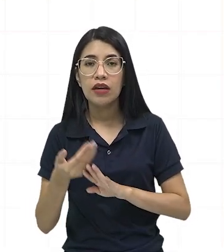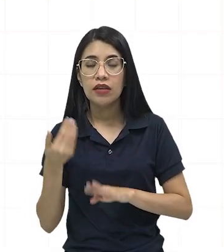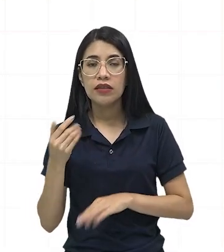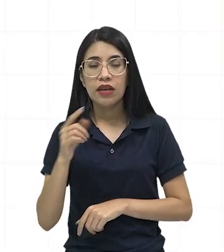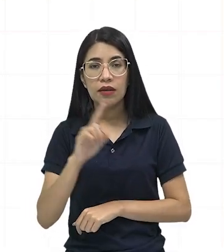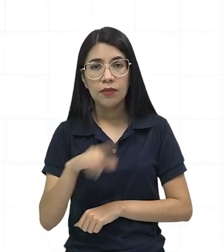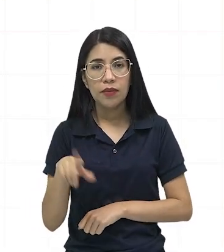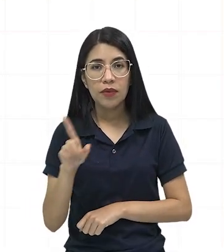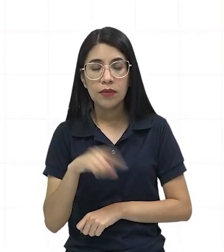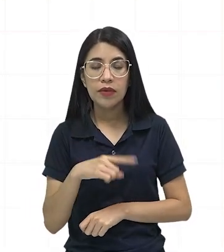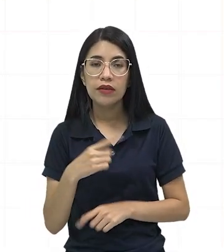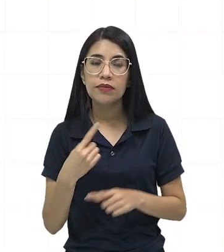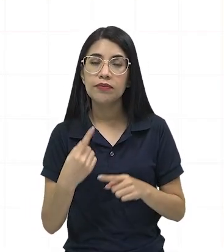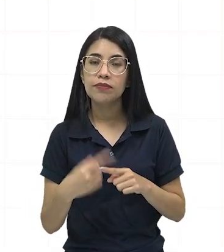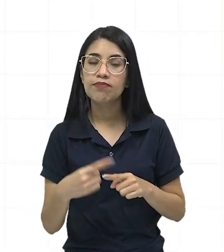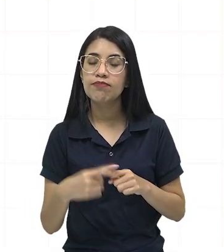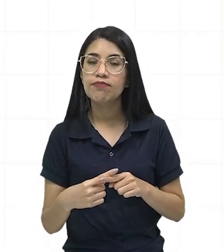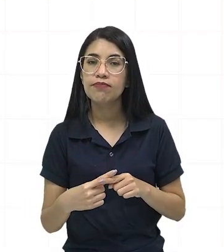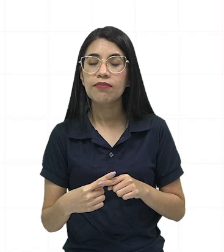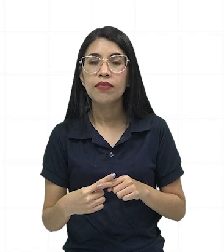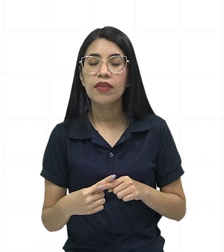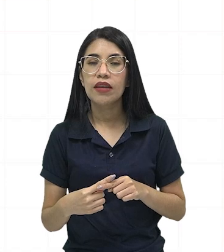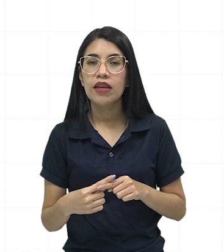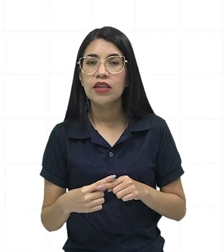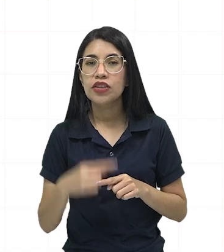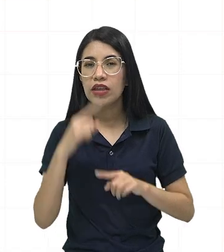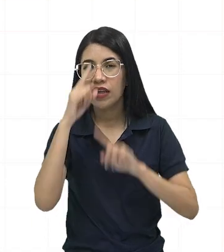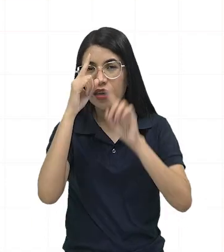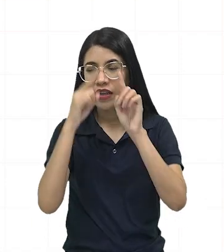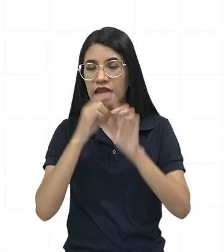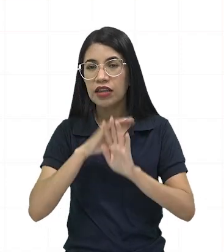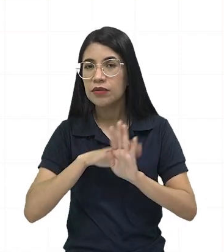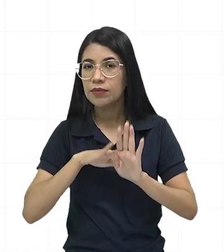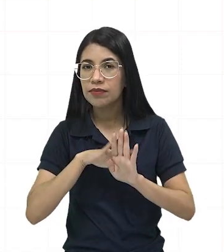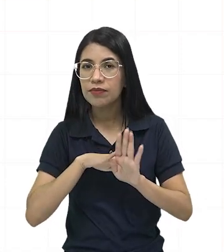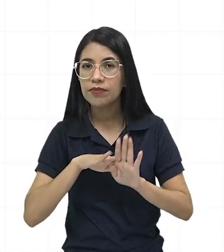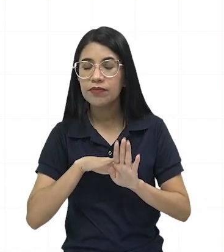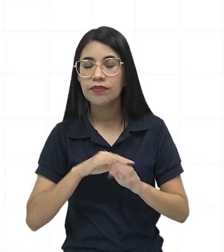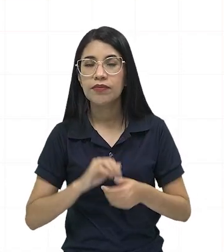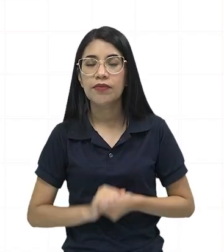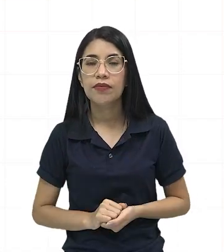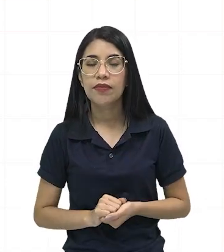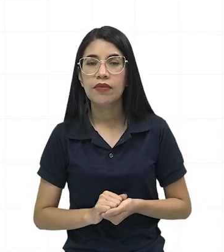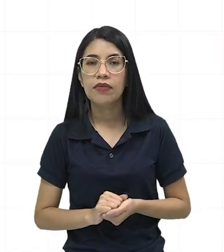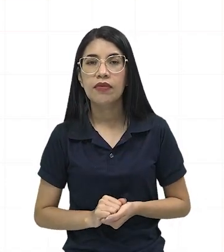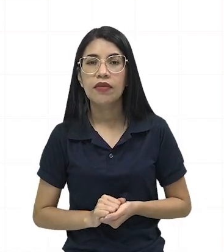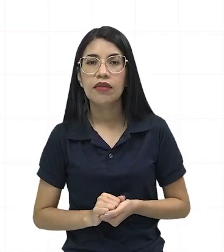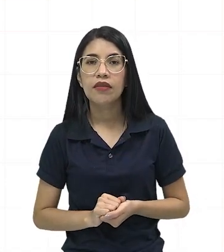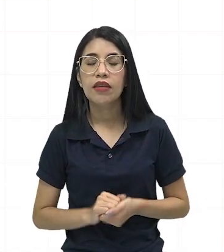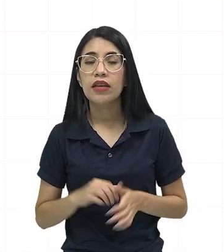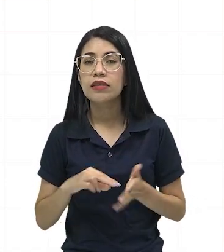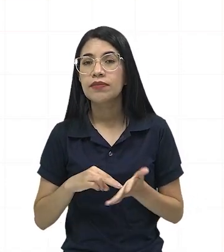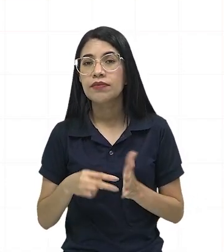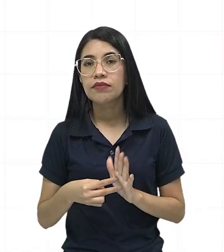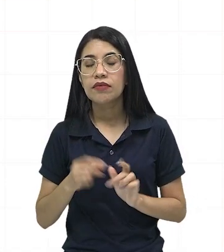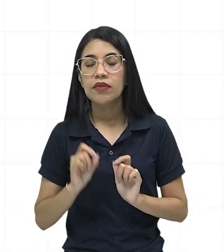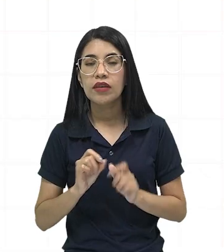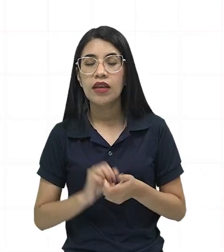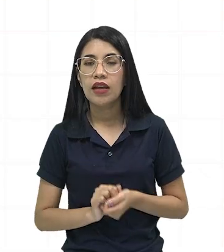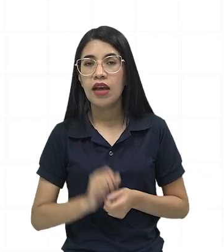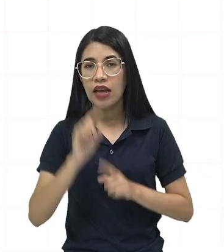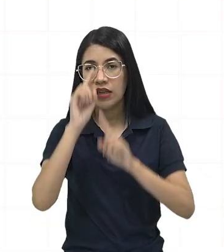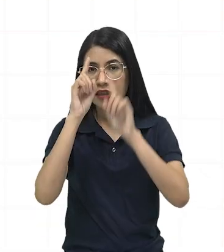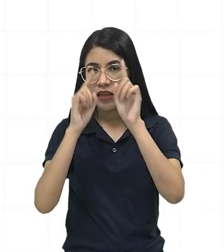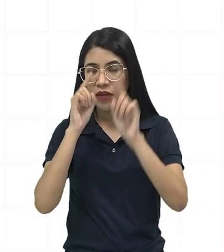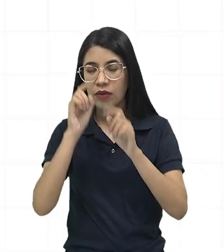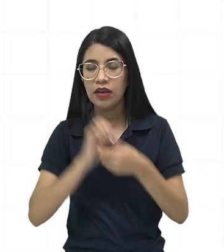eram proibidas por conta de ideias subversivas. Tá, o que isso significa? Significa que qualquer ideia